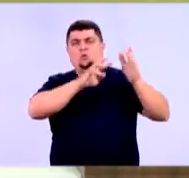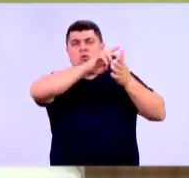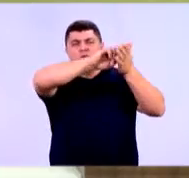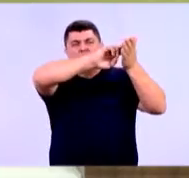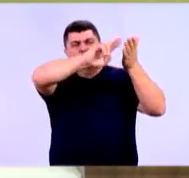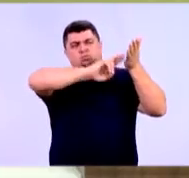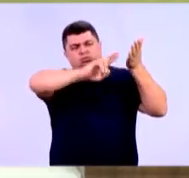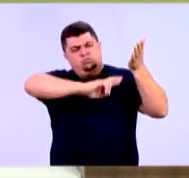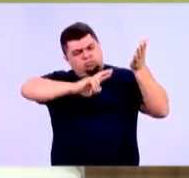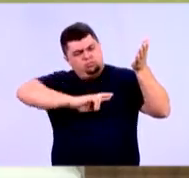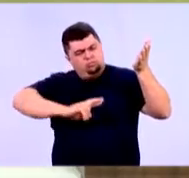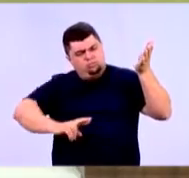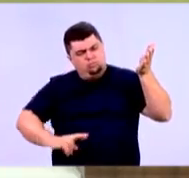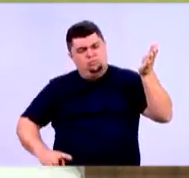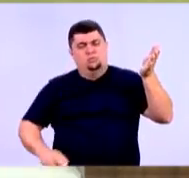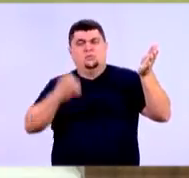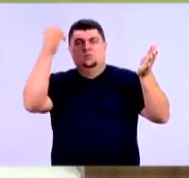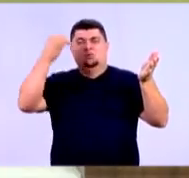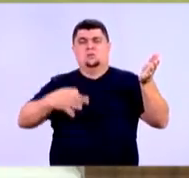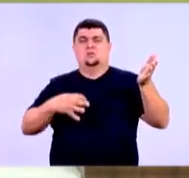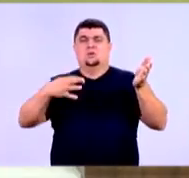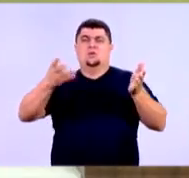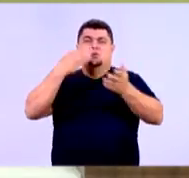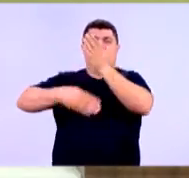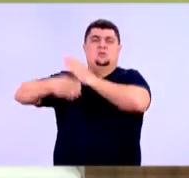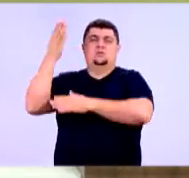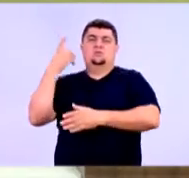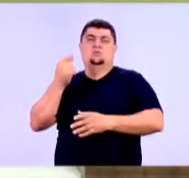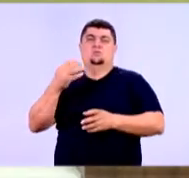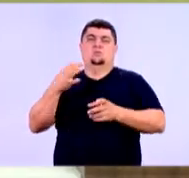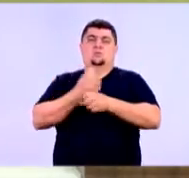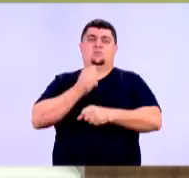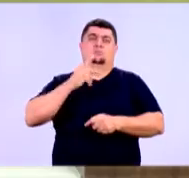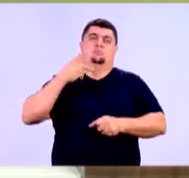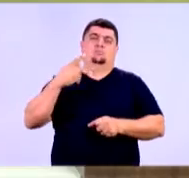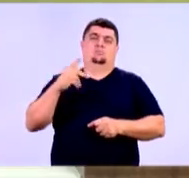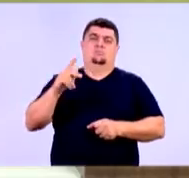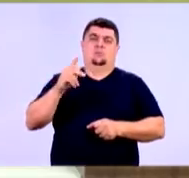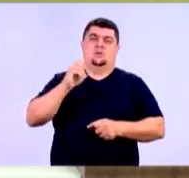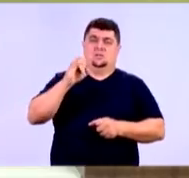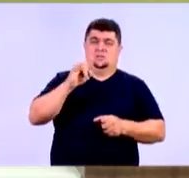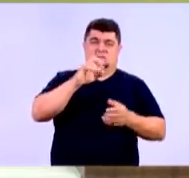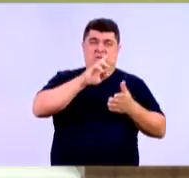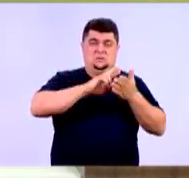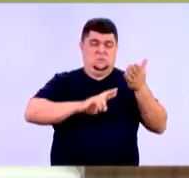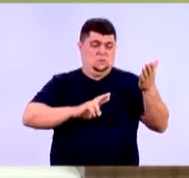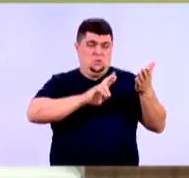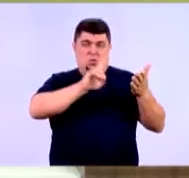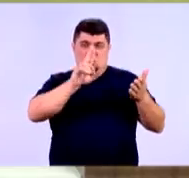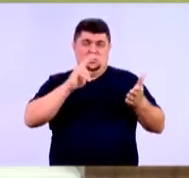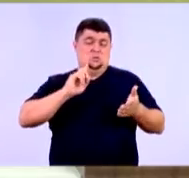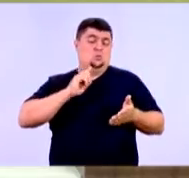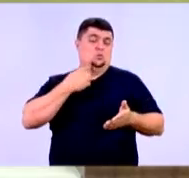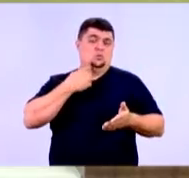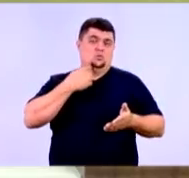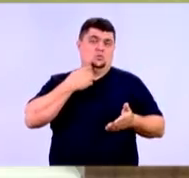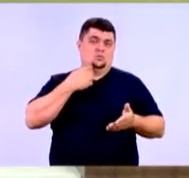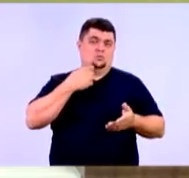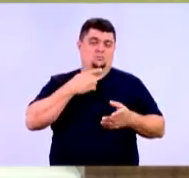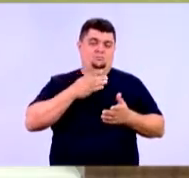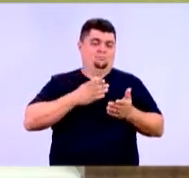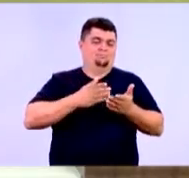é aprovado ou, às vezes, negado de forma automática. A sua solicitação não cai na mão de um analista para que seja